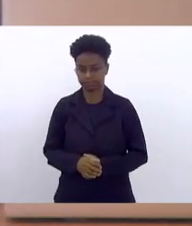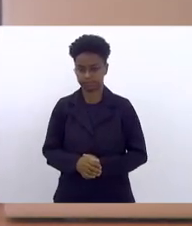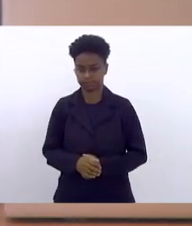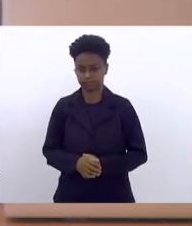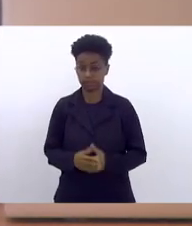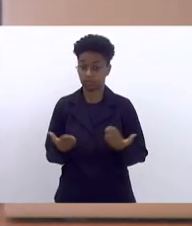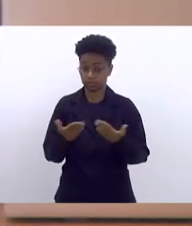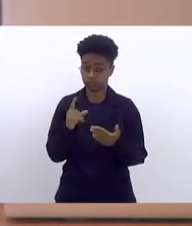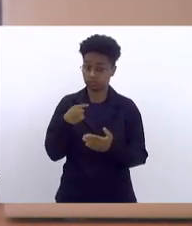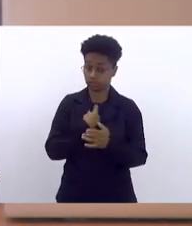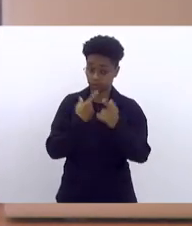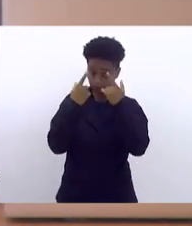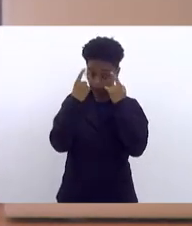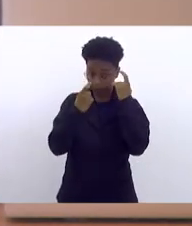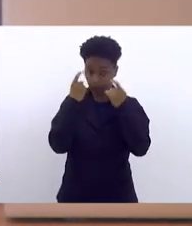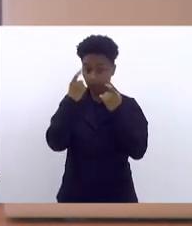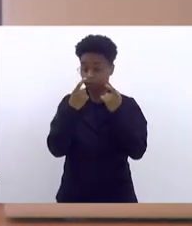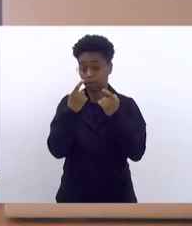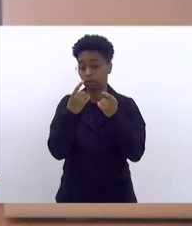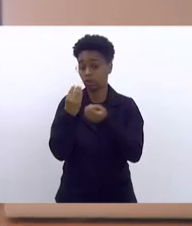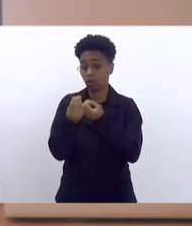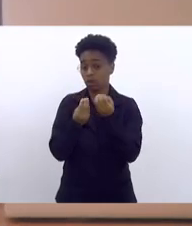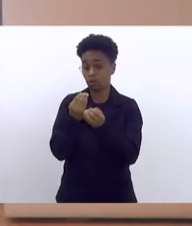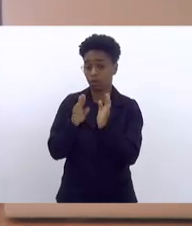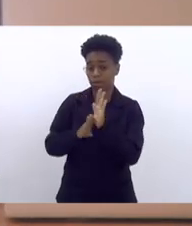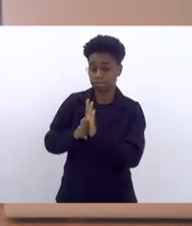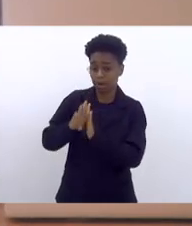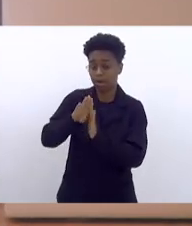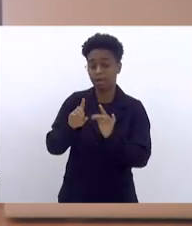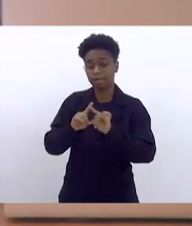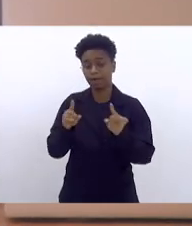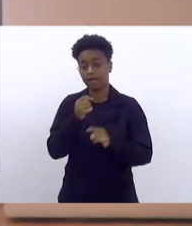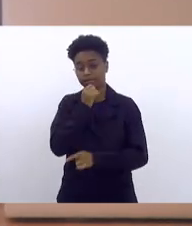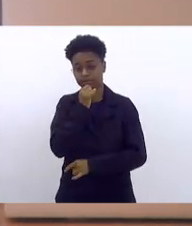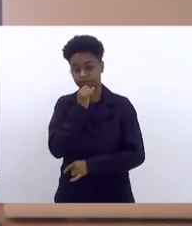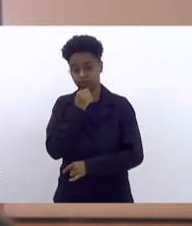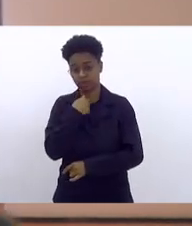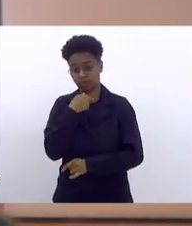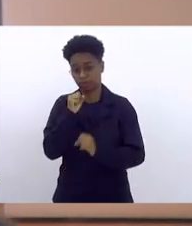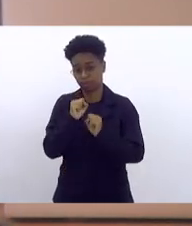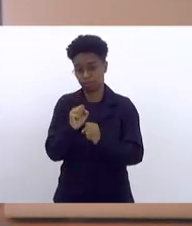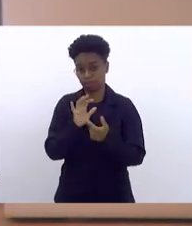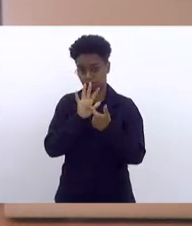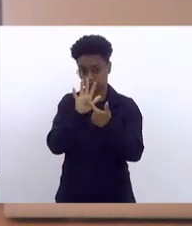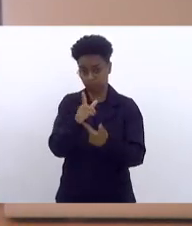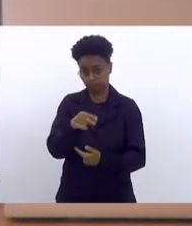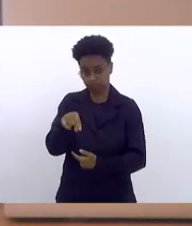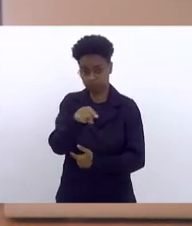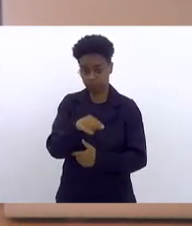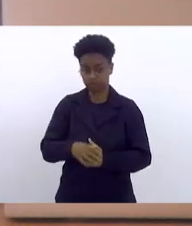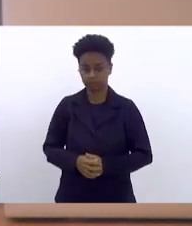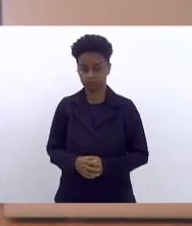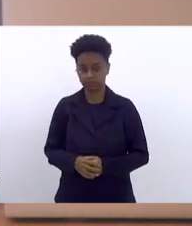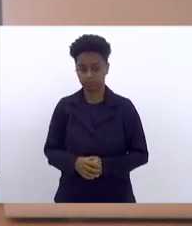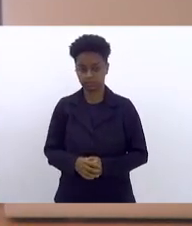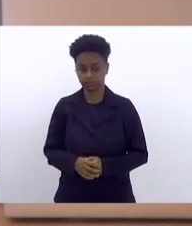nós estamos muito preocupados já com os efeitos disso mas eu por exemplo posso trazer para vocês aqui um